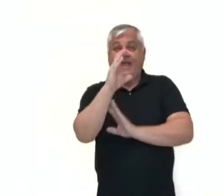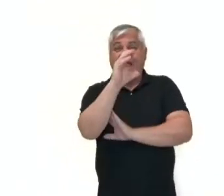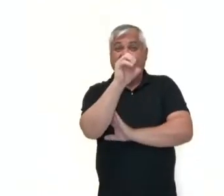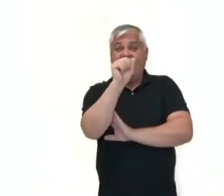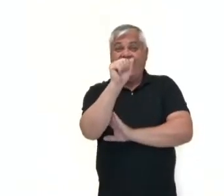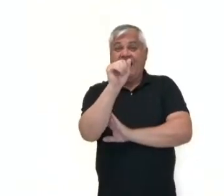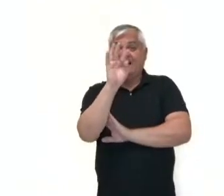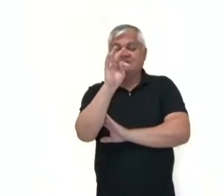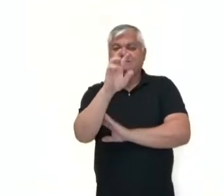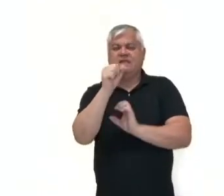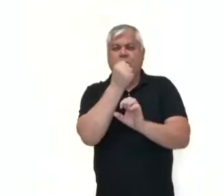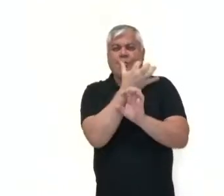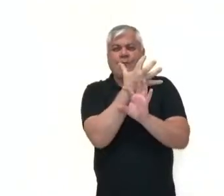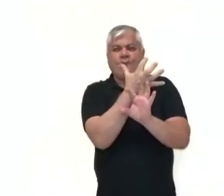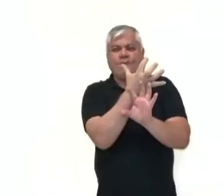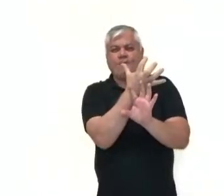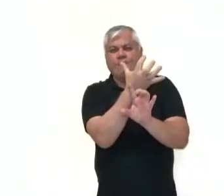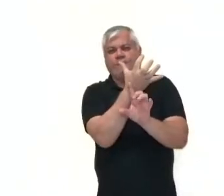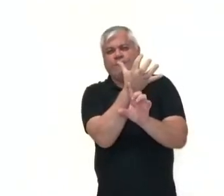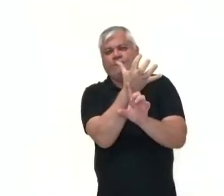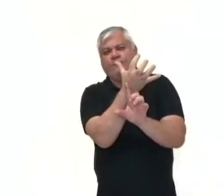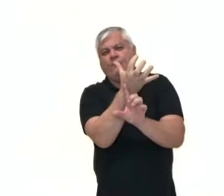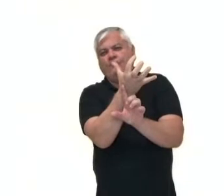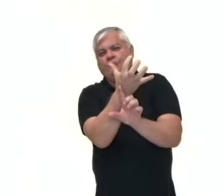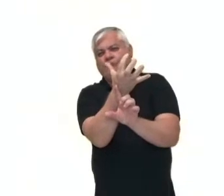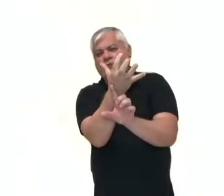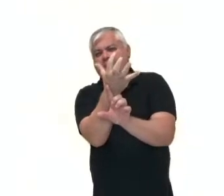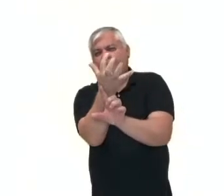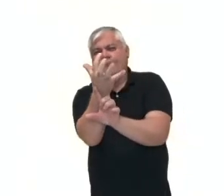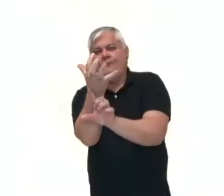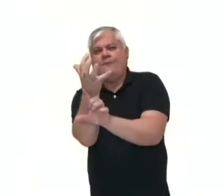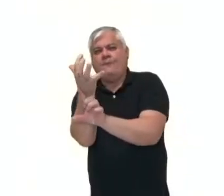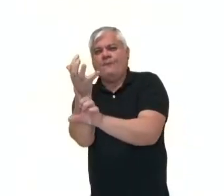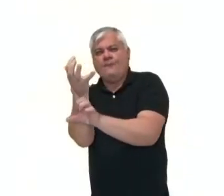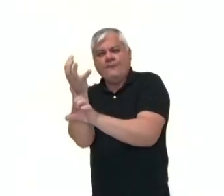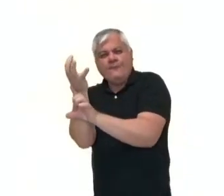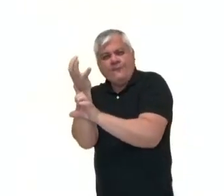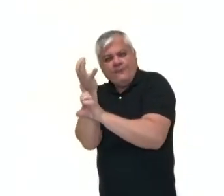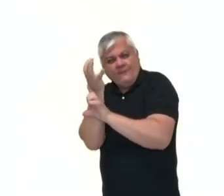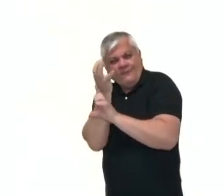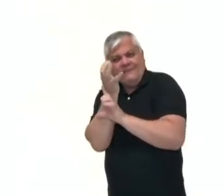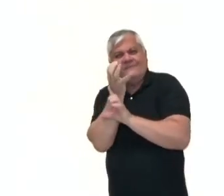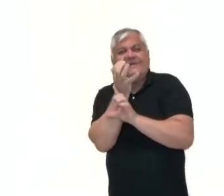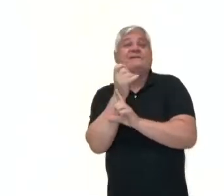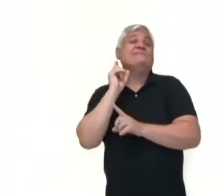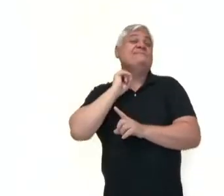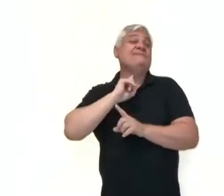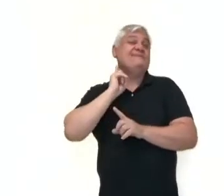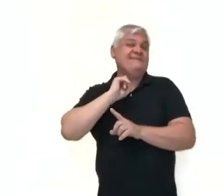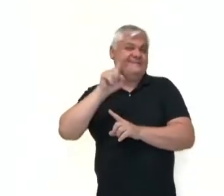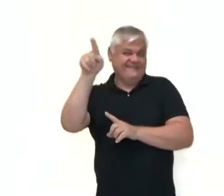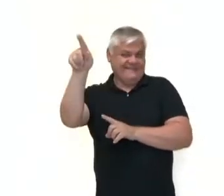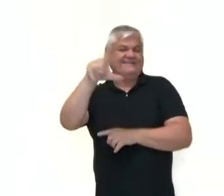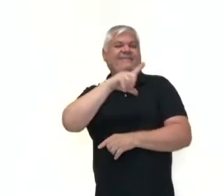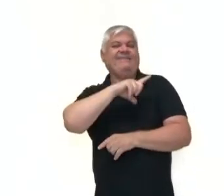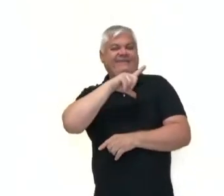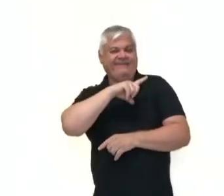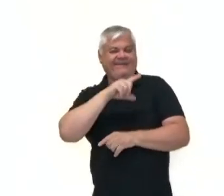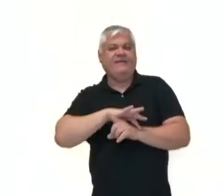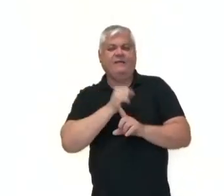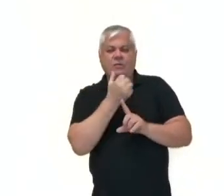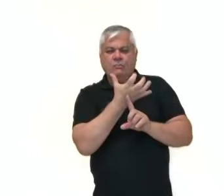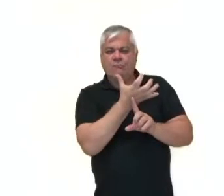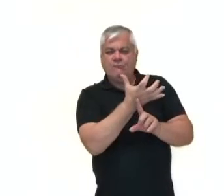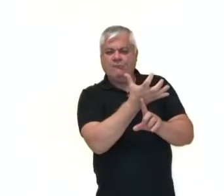de regiões mais secas, ao norte de Minas Gerais, a gente vai ter a presença da caatinga já, né? Então, com formação